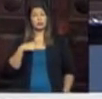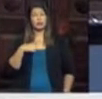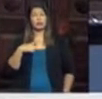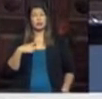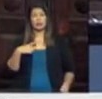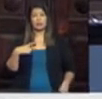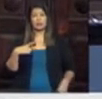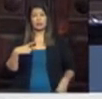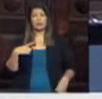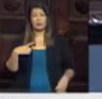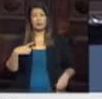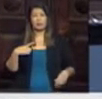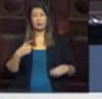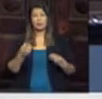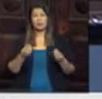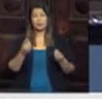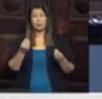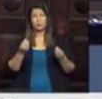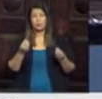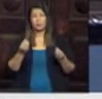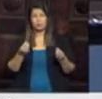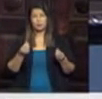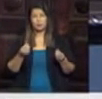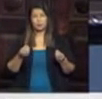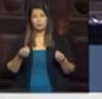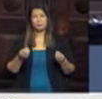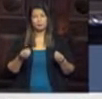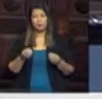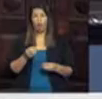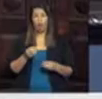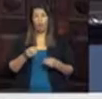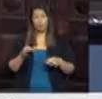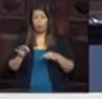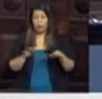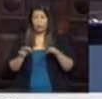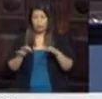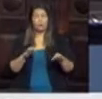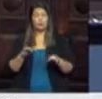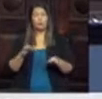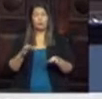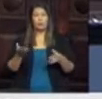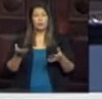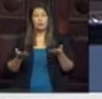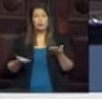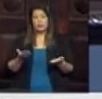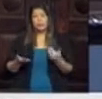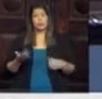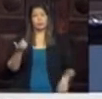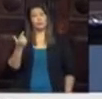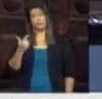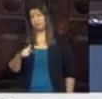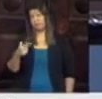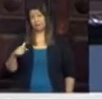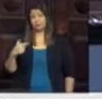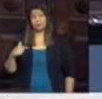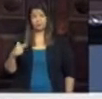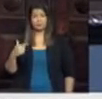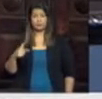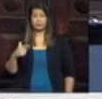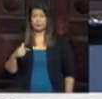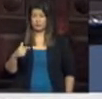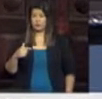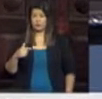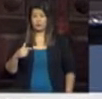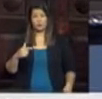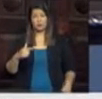absolutamente desorganizado, não controla mais nada. E um dos ralos, não é o